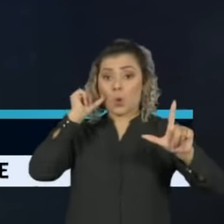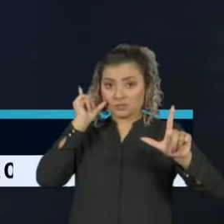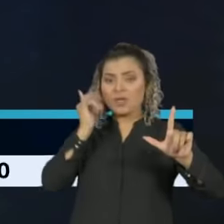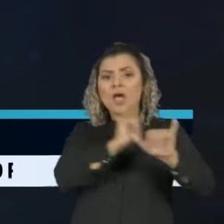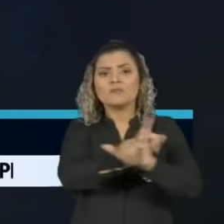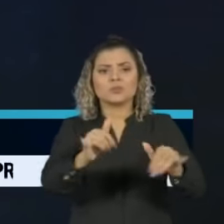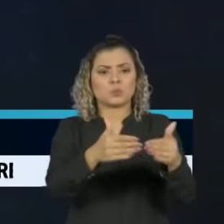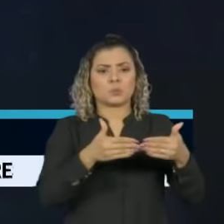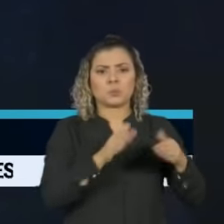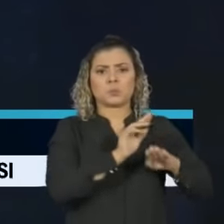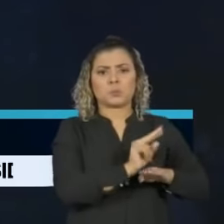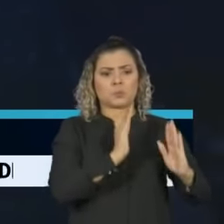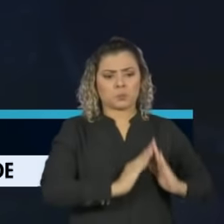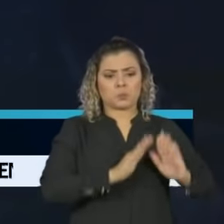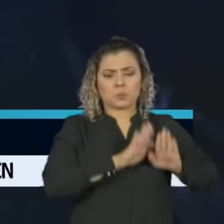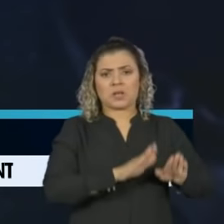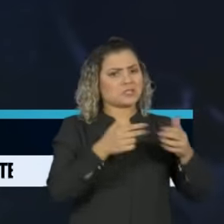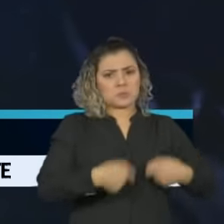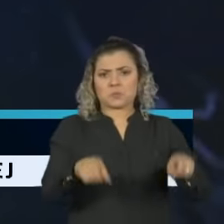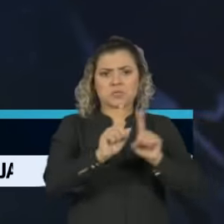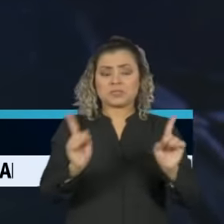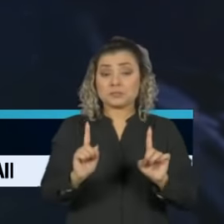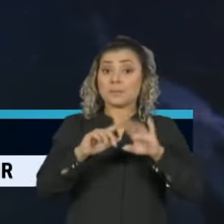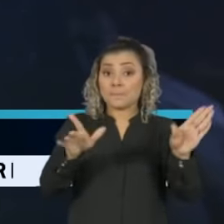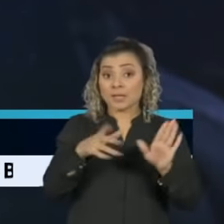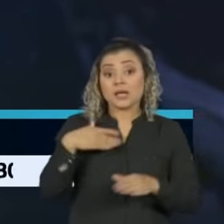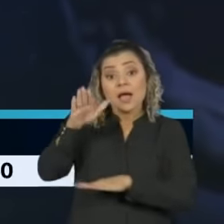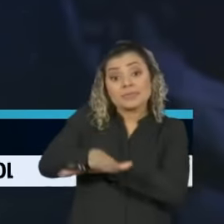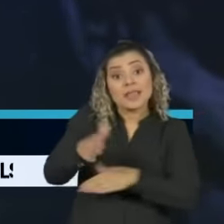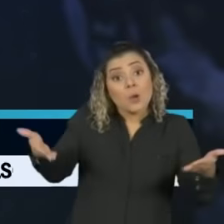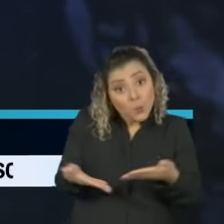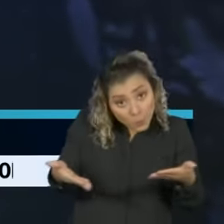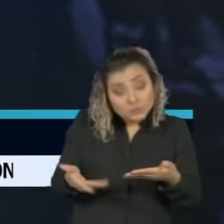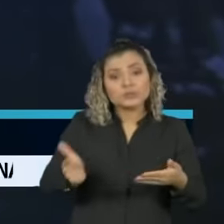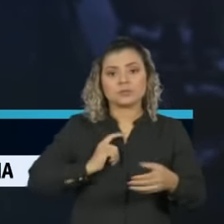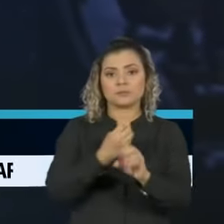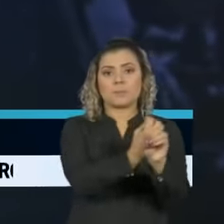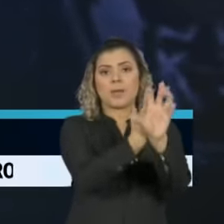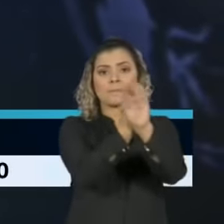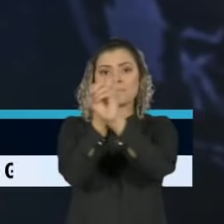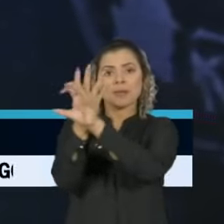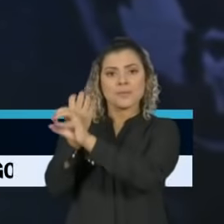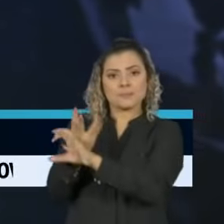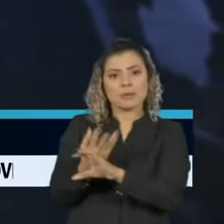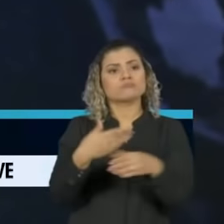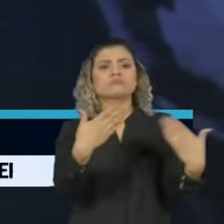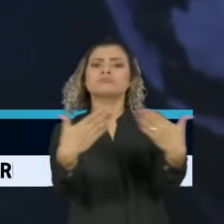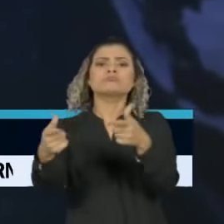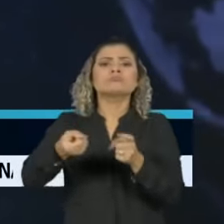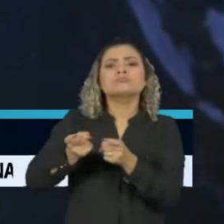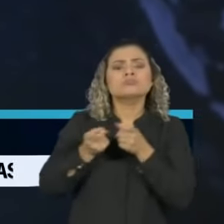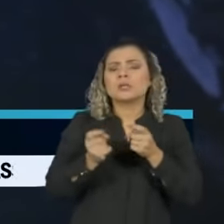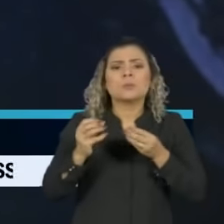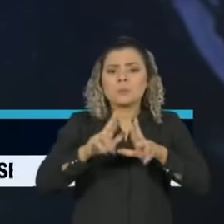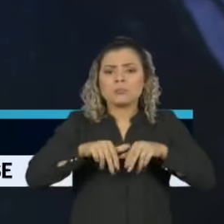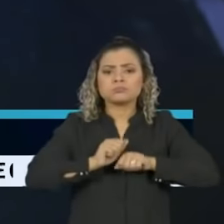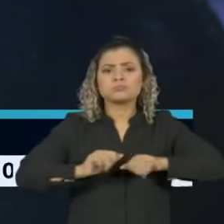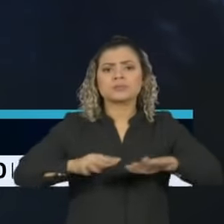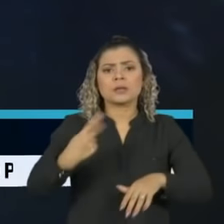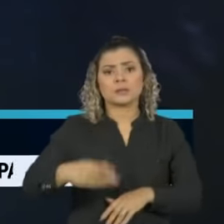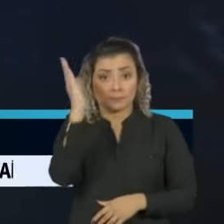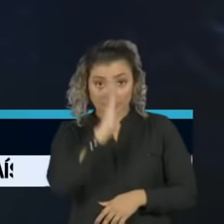fim do isolamento. Os governadores se reuniram no final da tarde de hoje em videoconferência para discutir a situação da pandemia no